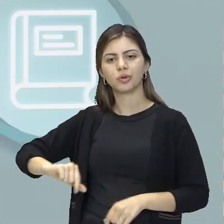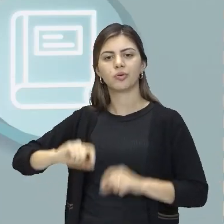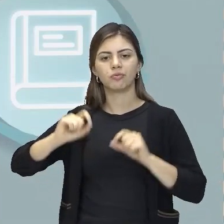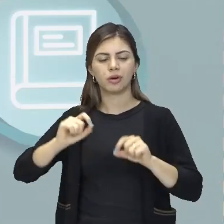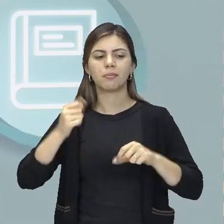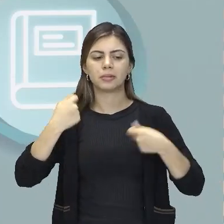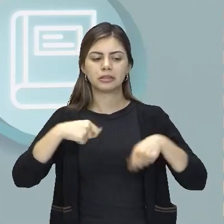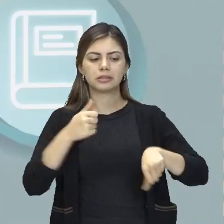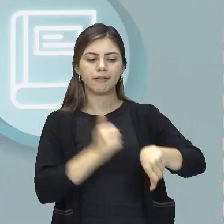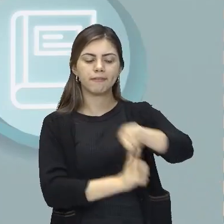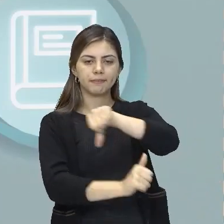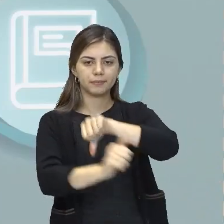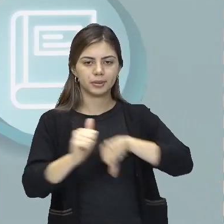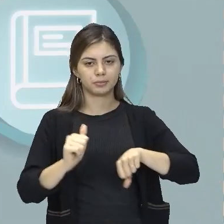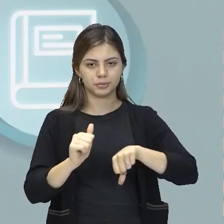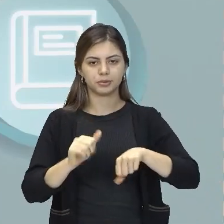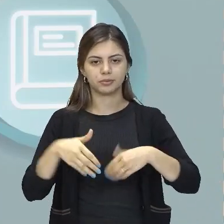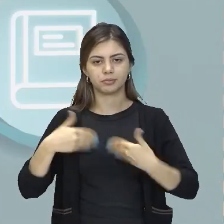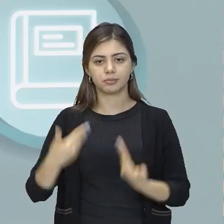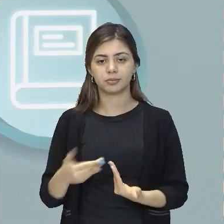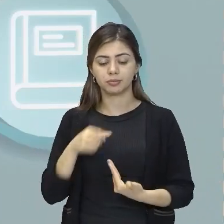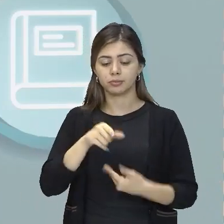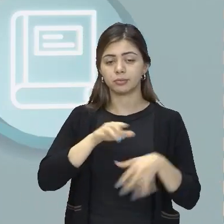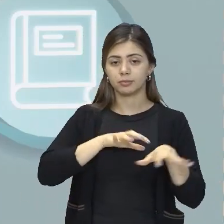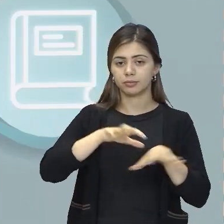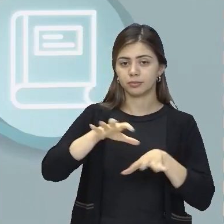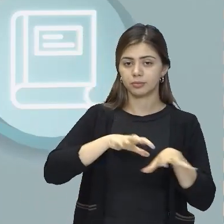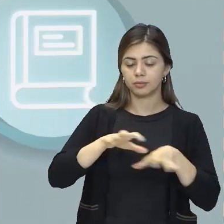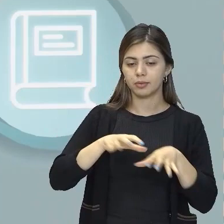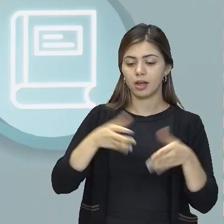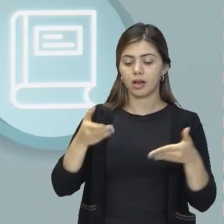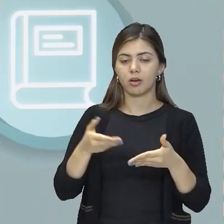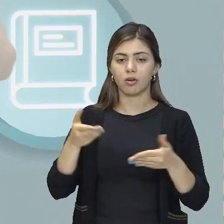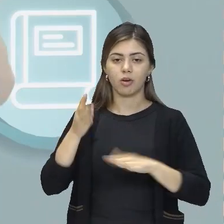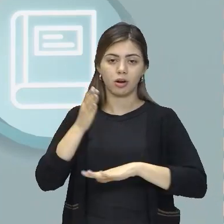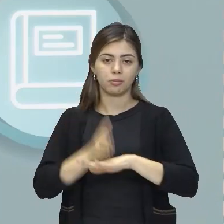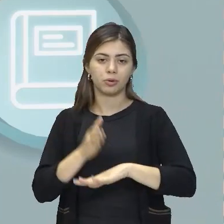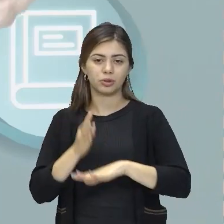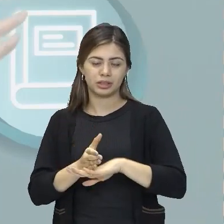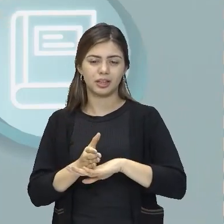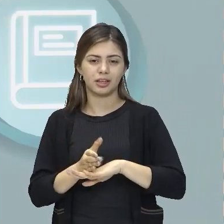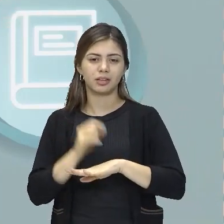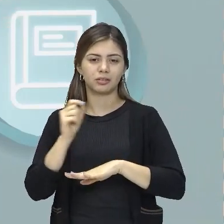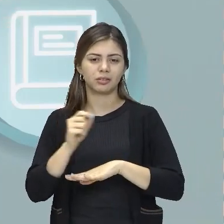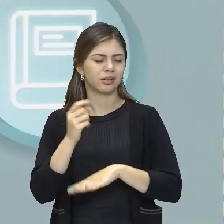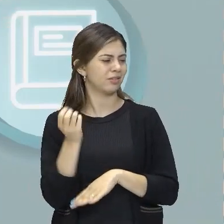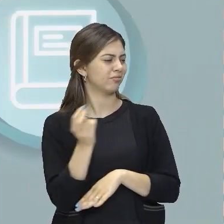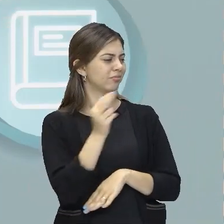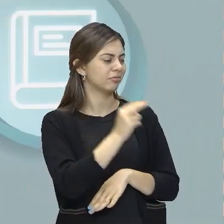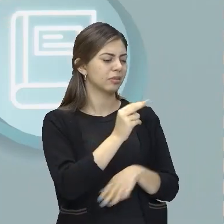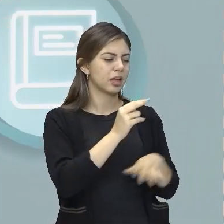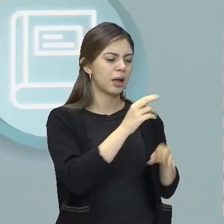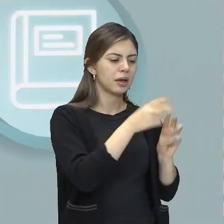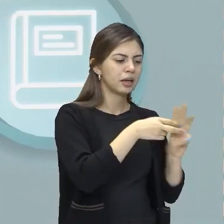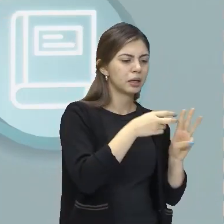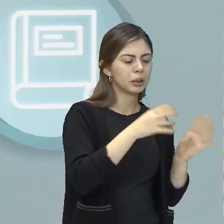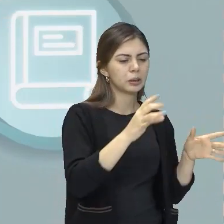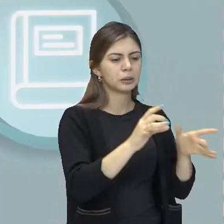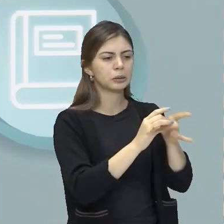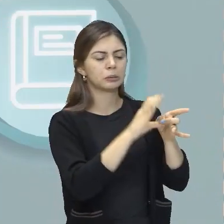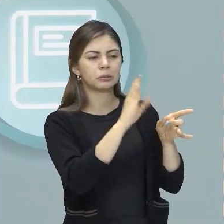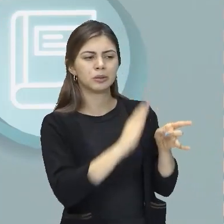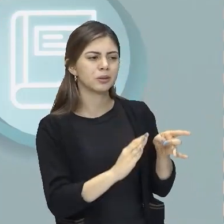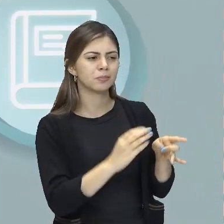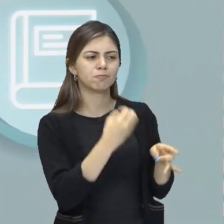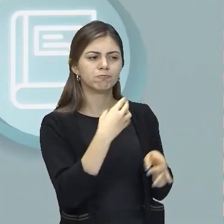renovar. Quem estava nesse movimento para ser moderno achou que aquela imagem ainda não estava a cara do Brasil.